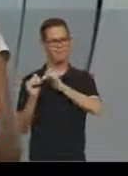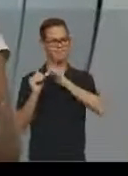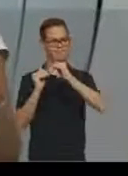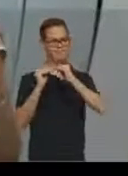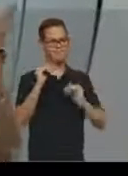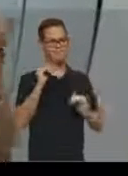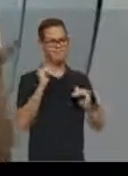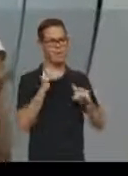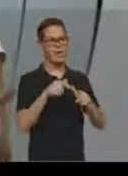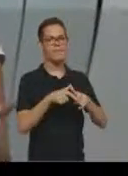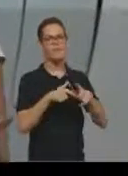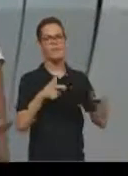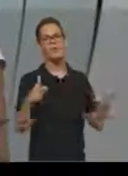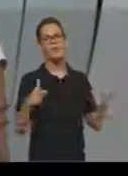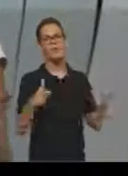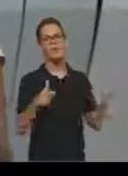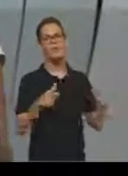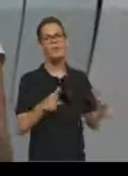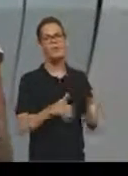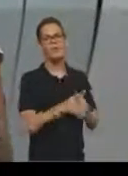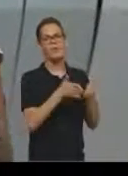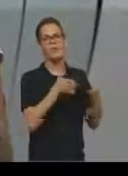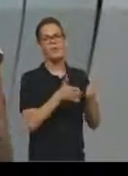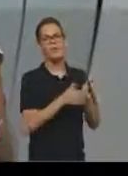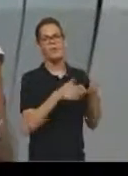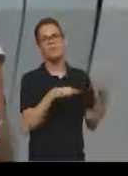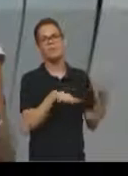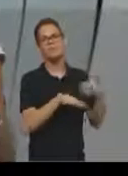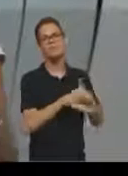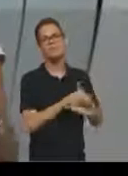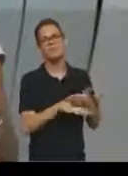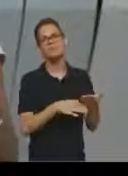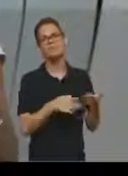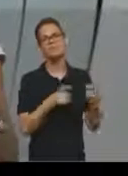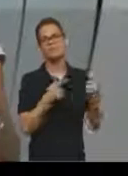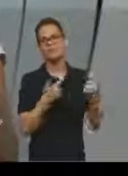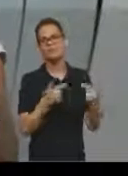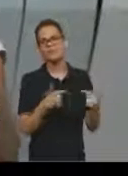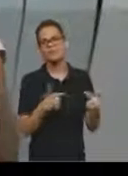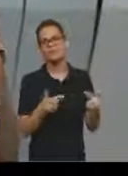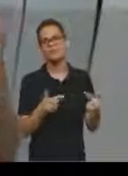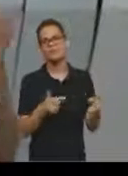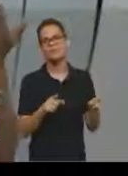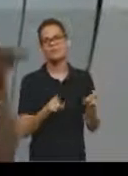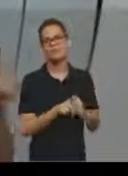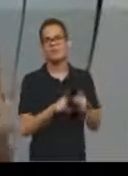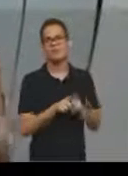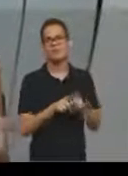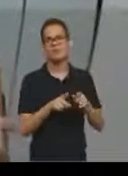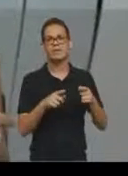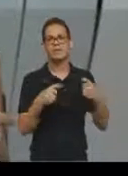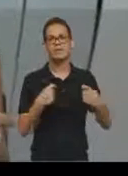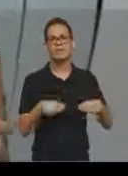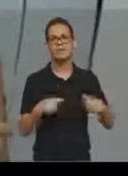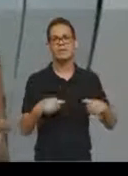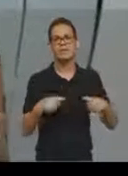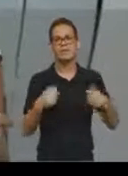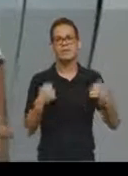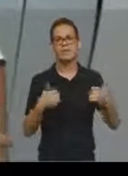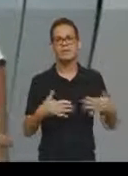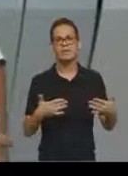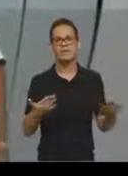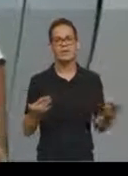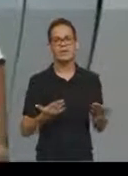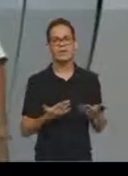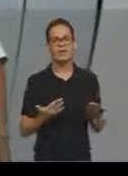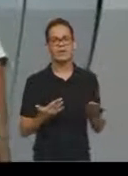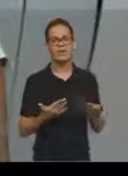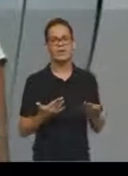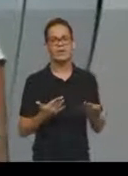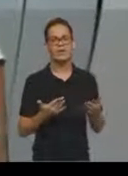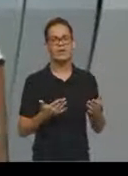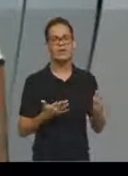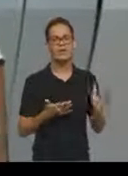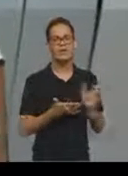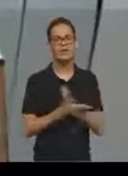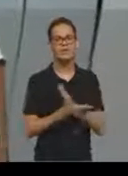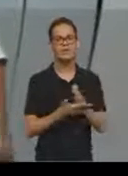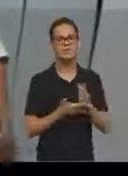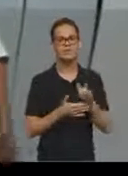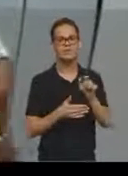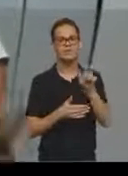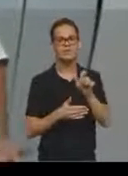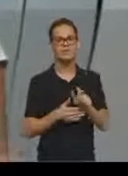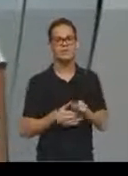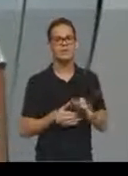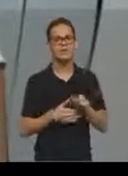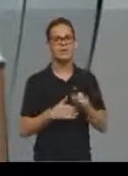população sem acesso à renda, sendo que nós podemos falar também, principalmente no momento atual, do número de pessoas que estão aí,